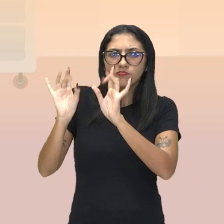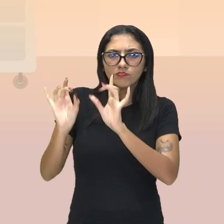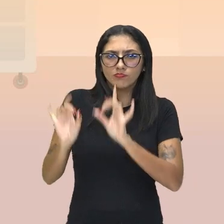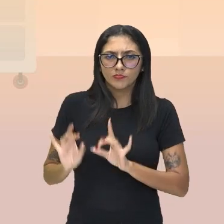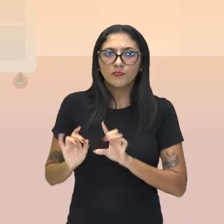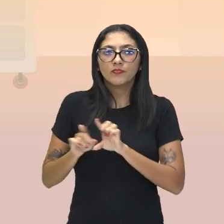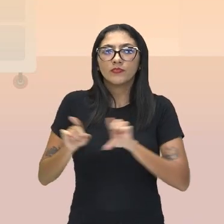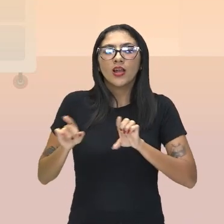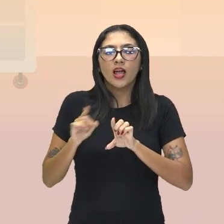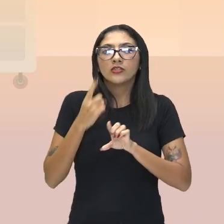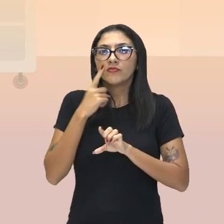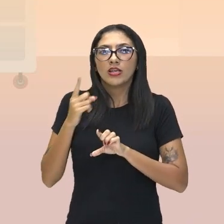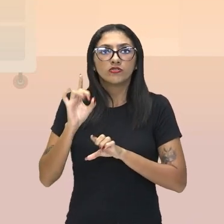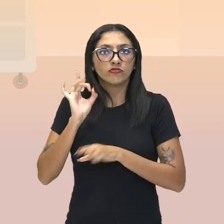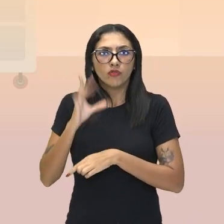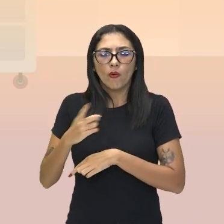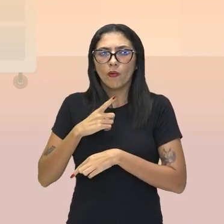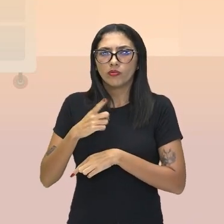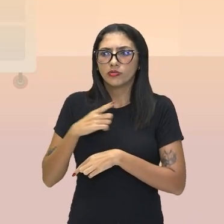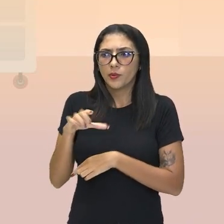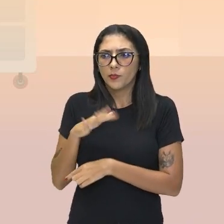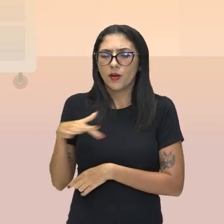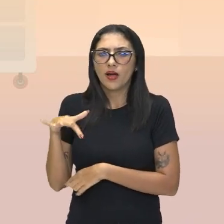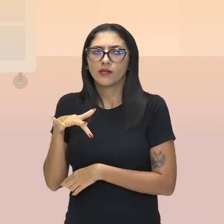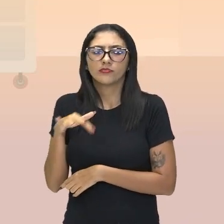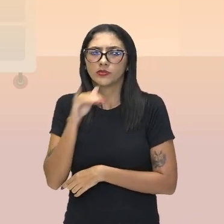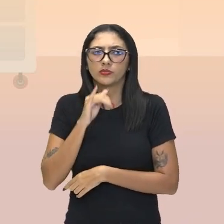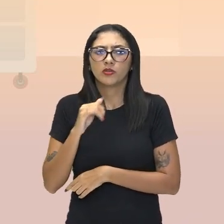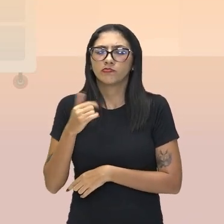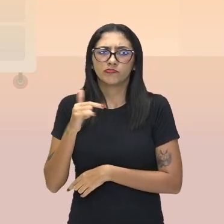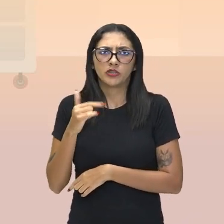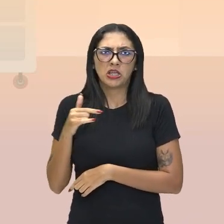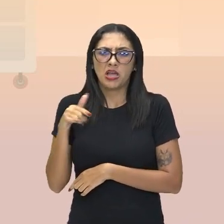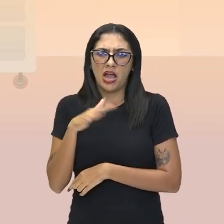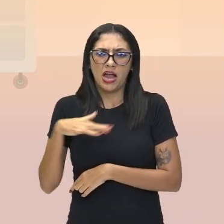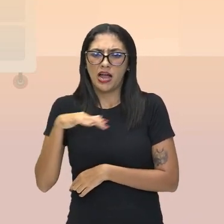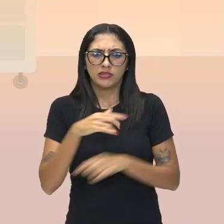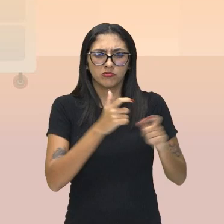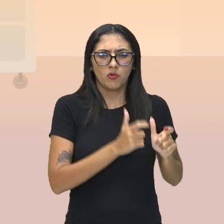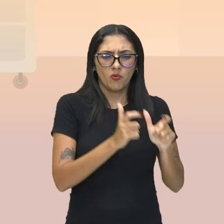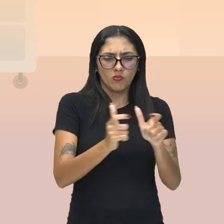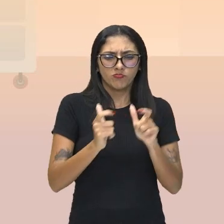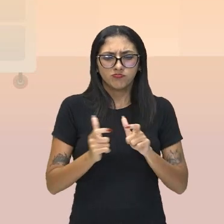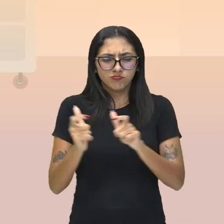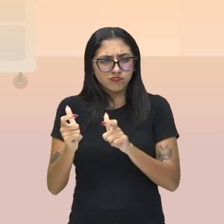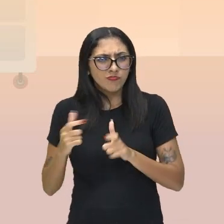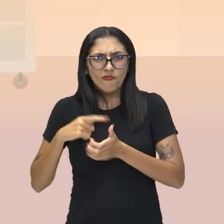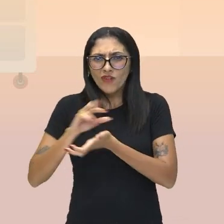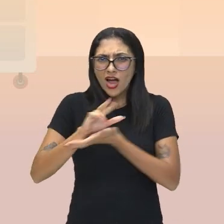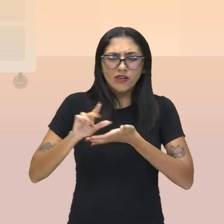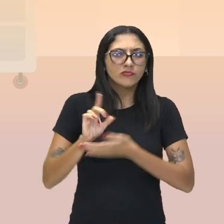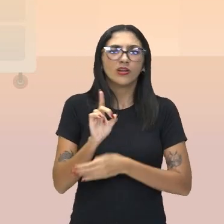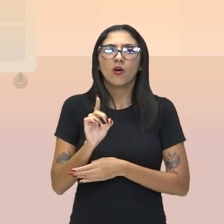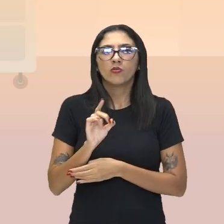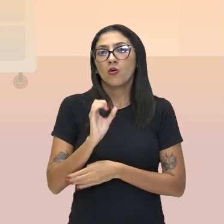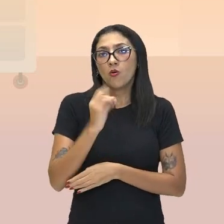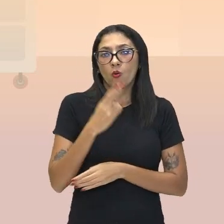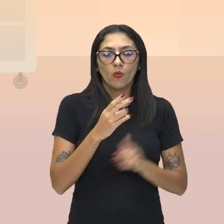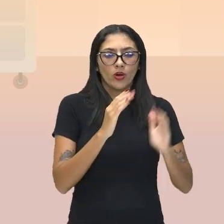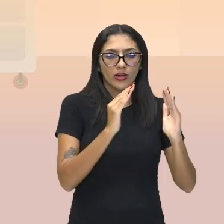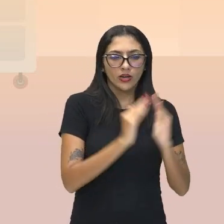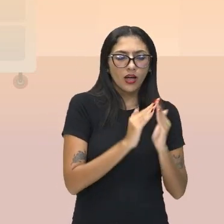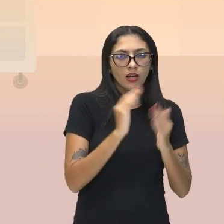que o cenário ele é limitado. Eu não tenho vários cenários, várias cenas em cenários diferentes. O espaço ele é bem restrito, né?